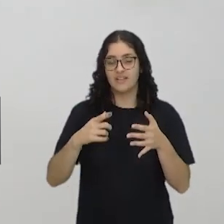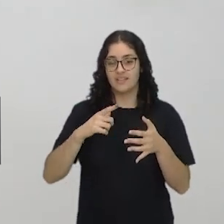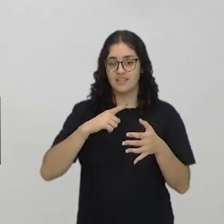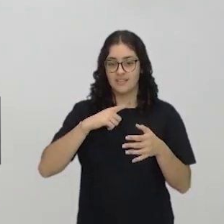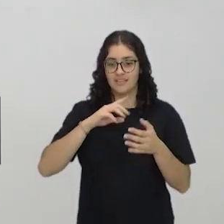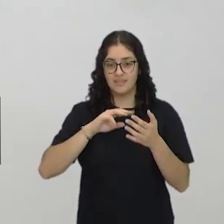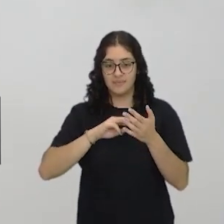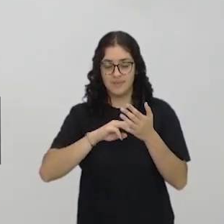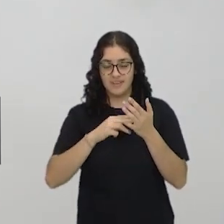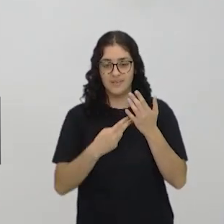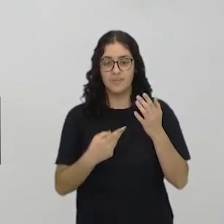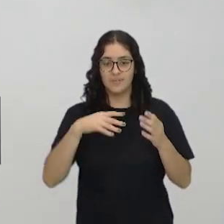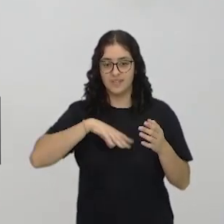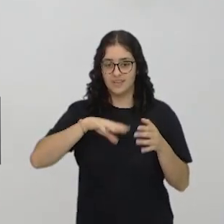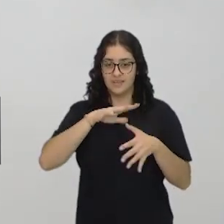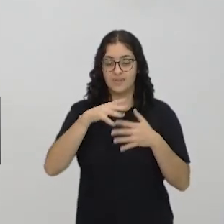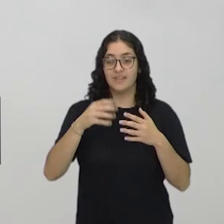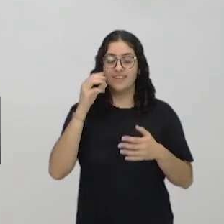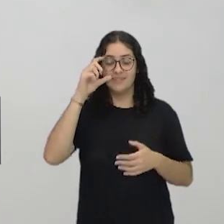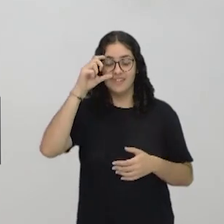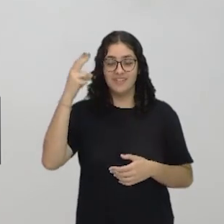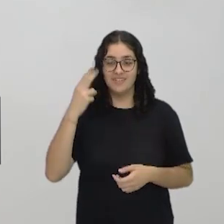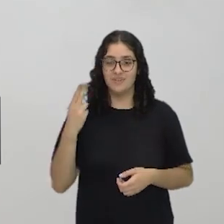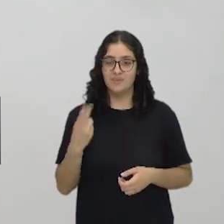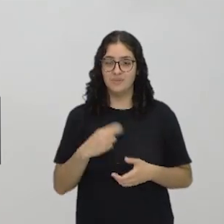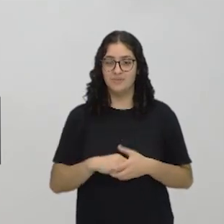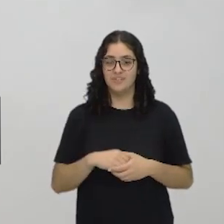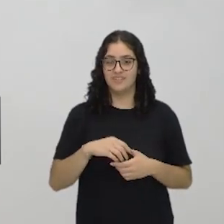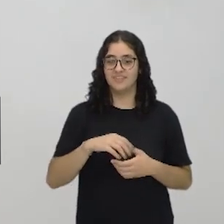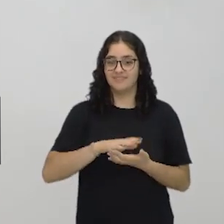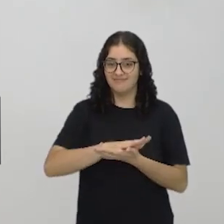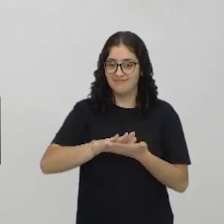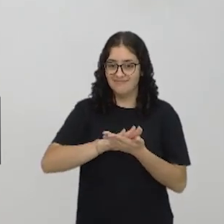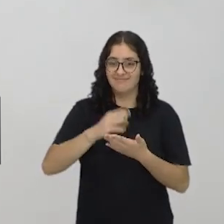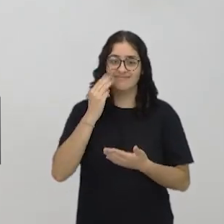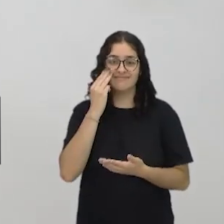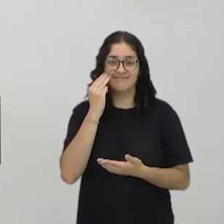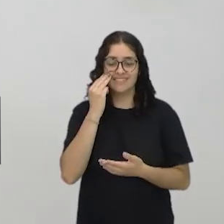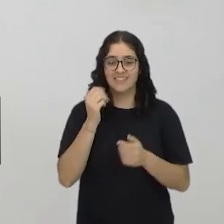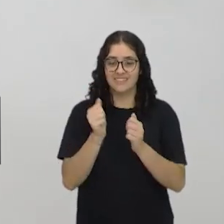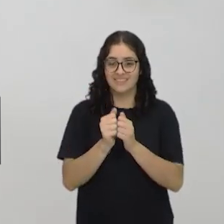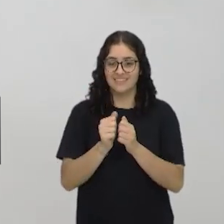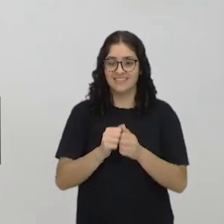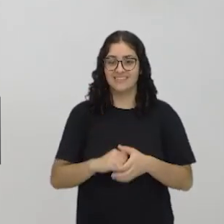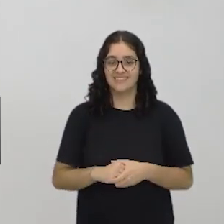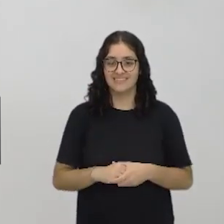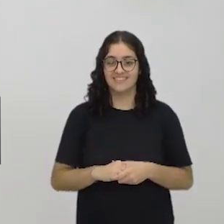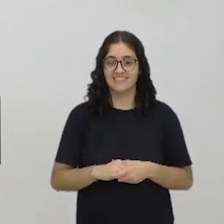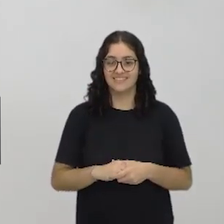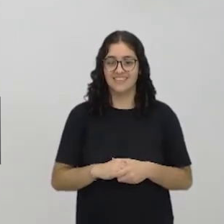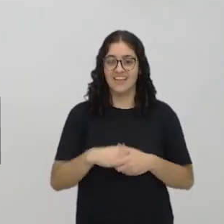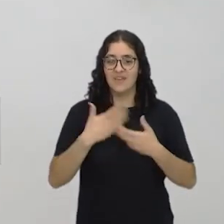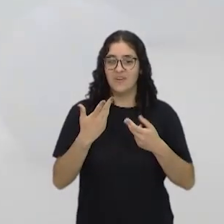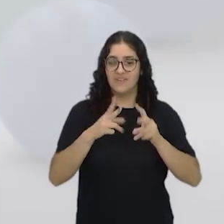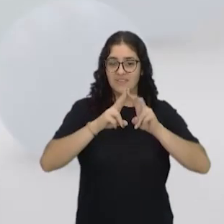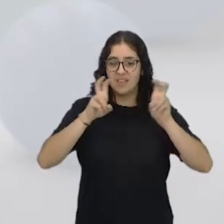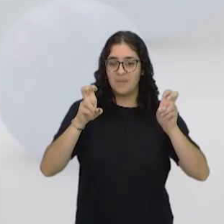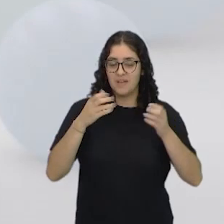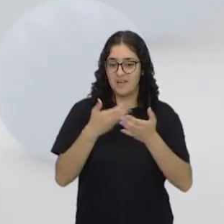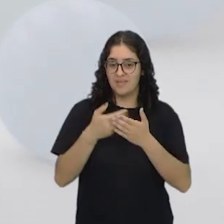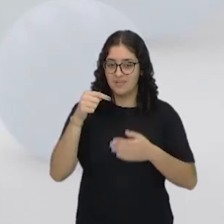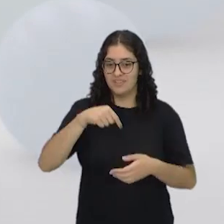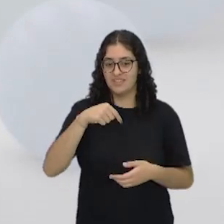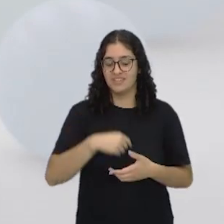Libras. Natália, agora daqui a pouco o Laércio entra. Muito obrigado, Natália. E vamos lá, qual é o título da aula de hoje,